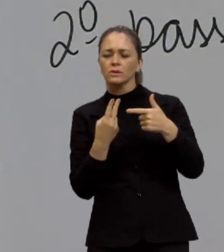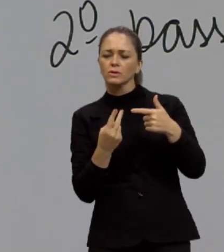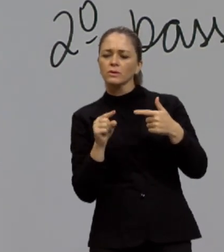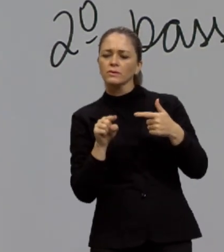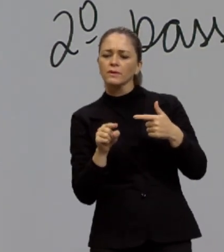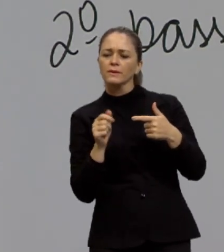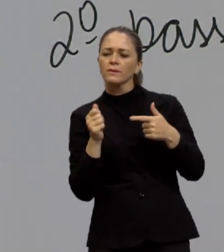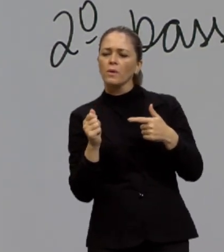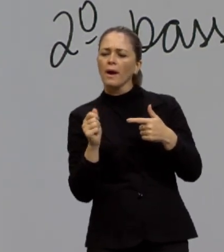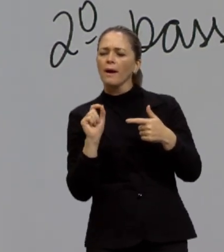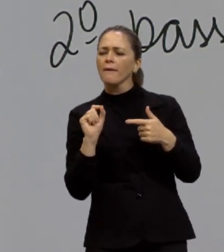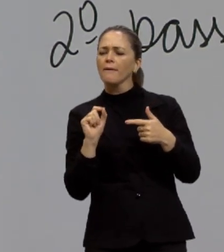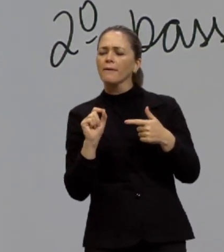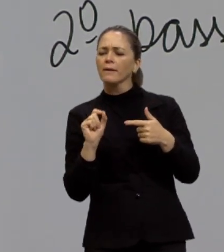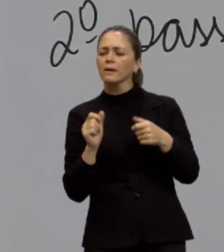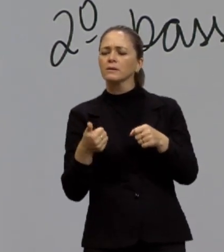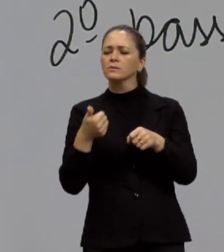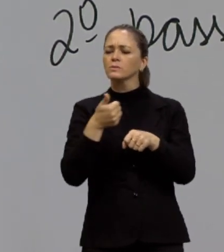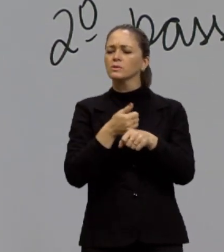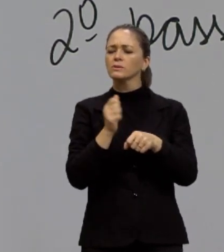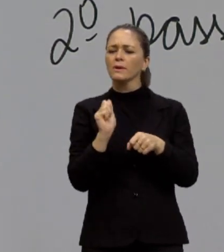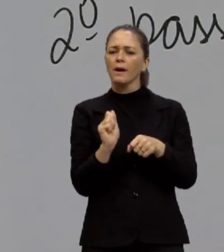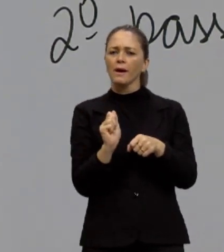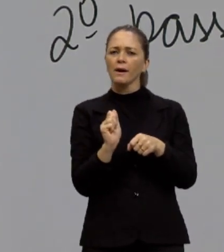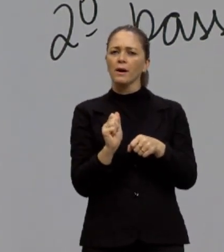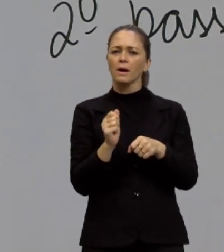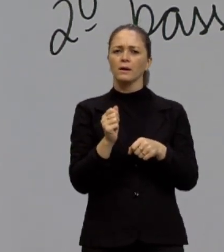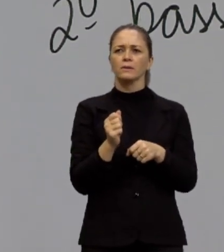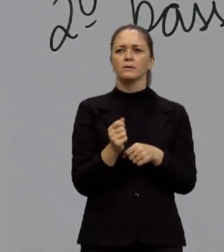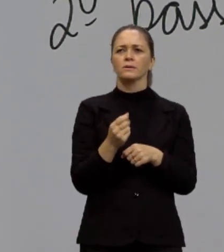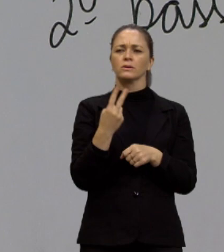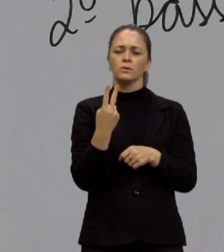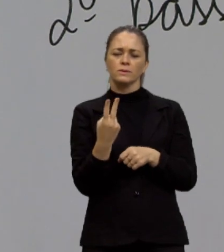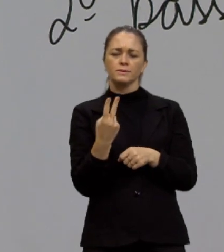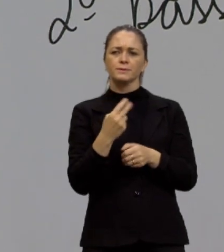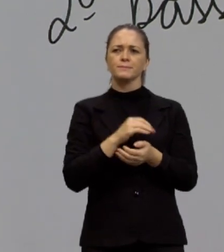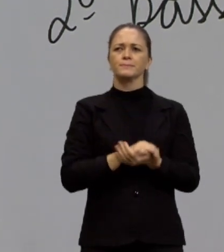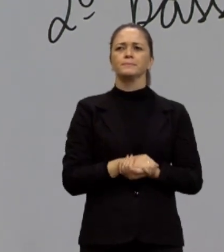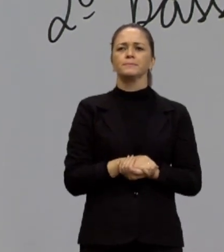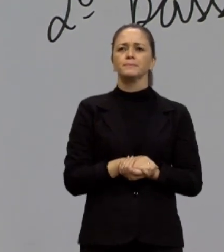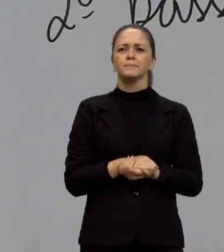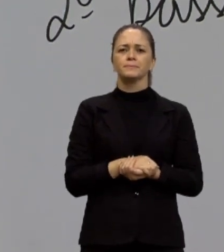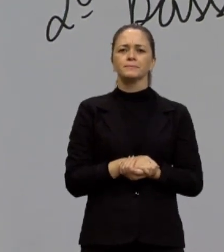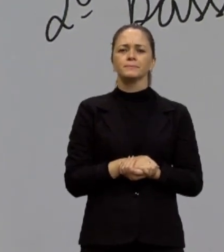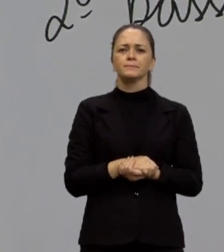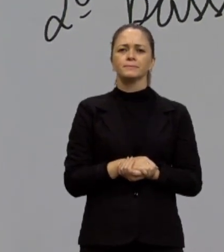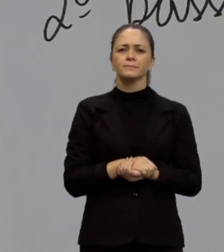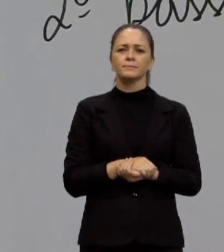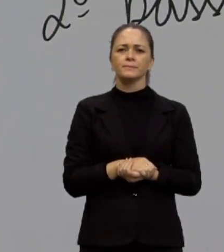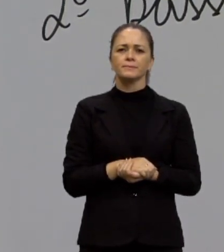vezes o termo A. Quem é o termo A? 2.